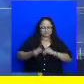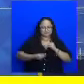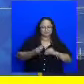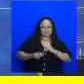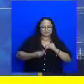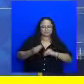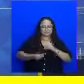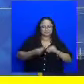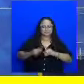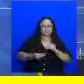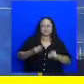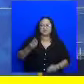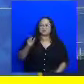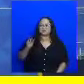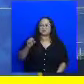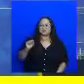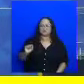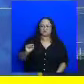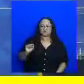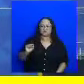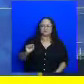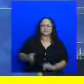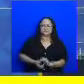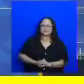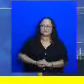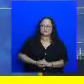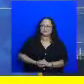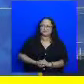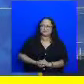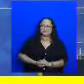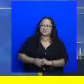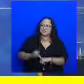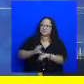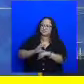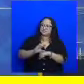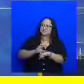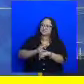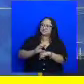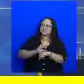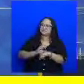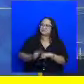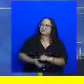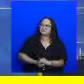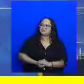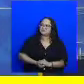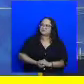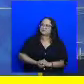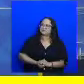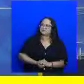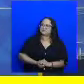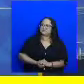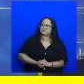64, chegando na tela para você, 38. Bola cinza.